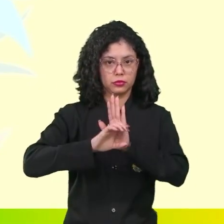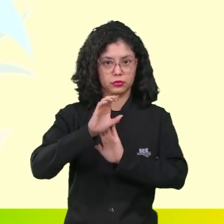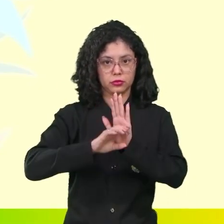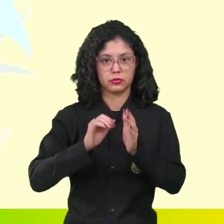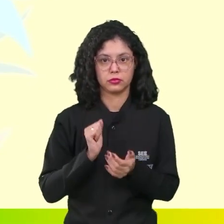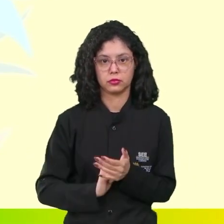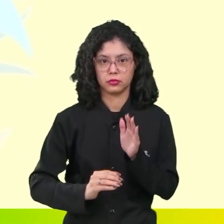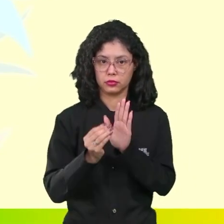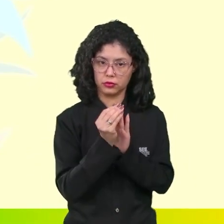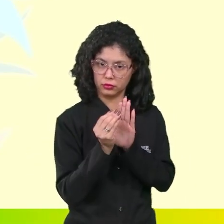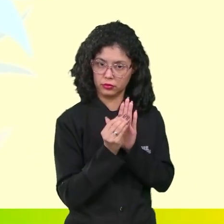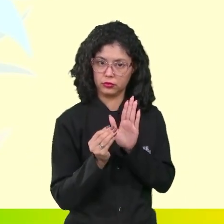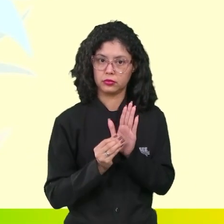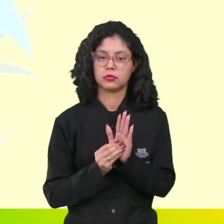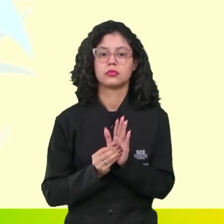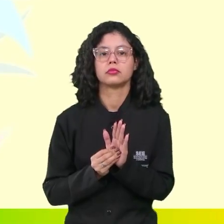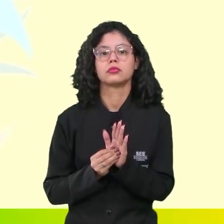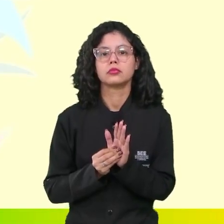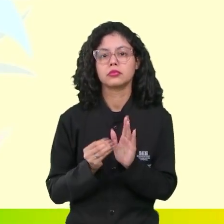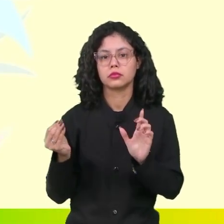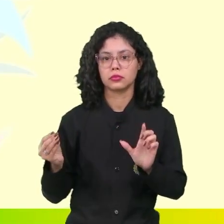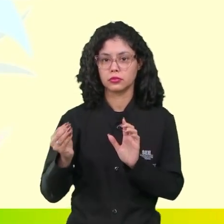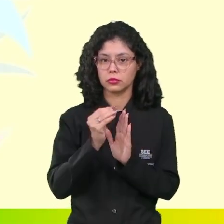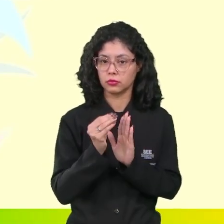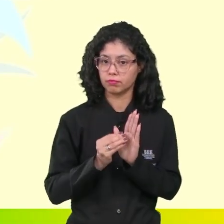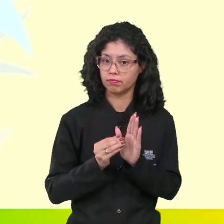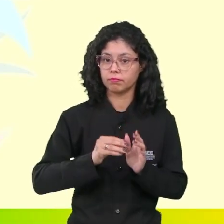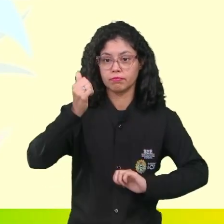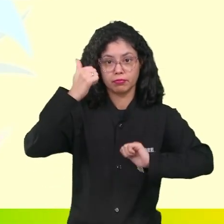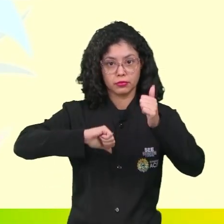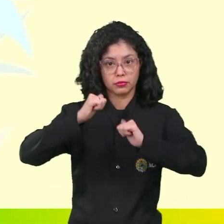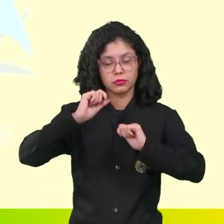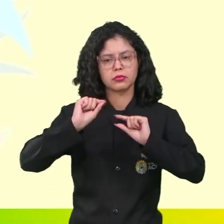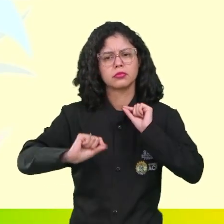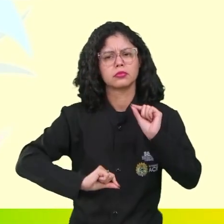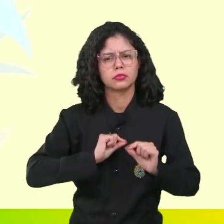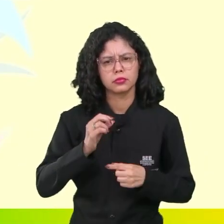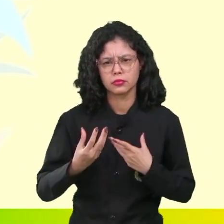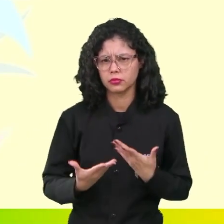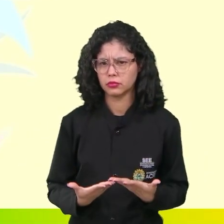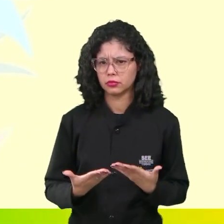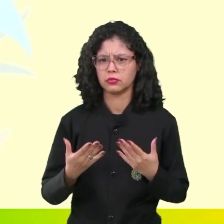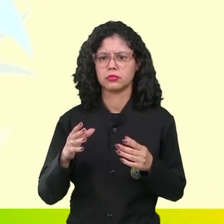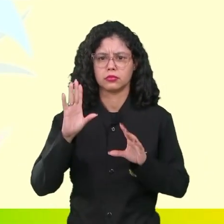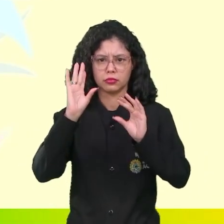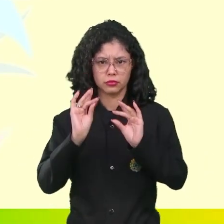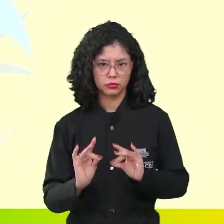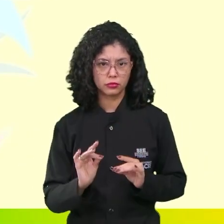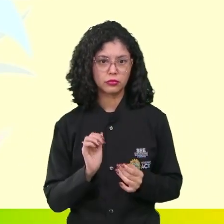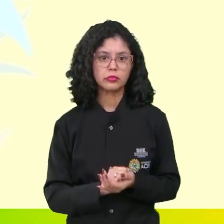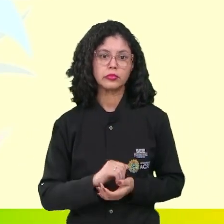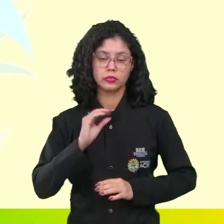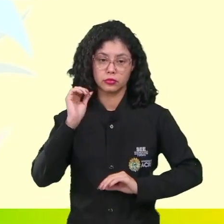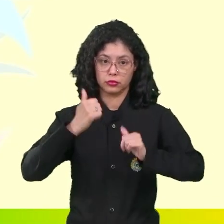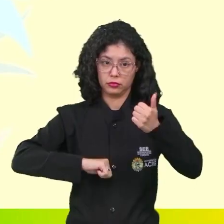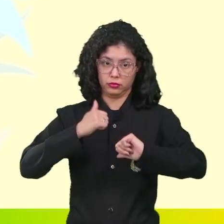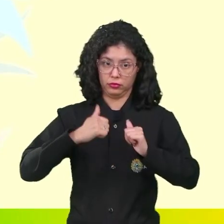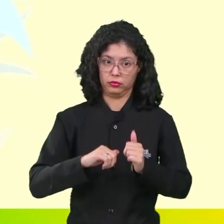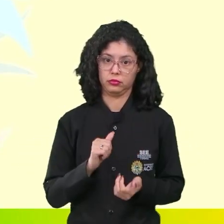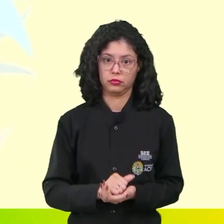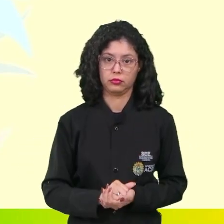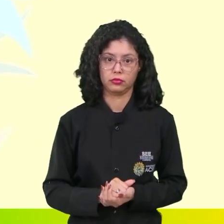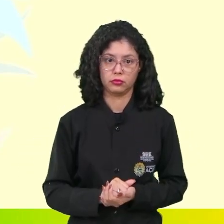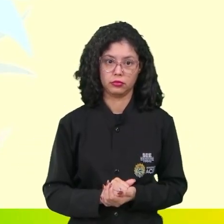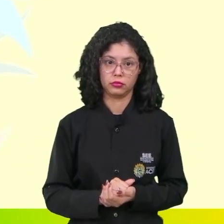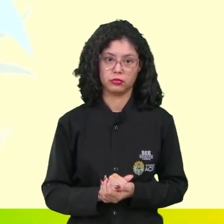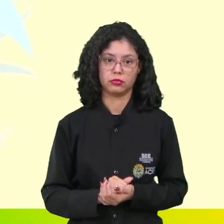conteúdo que você vai acessar ali com base em dados. Como é que ele vai trazer esses dados? Ele vai analisar, primeiro,